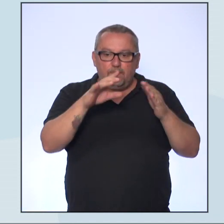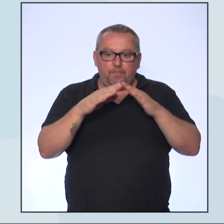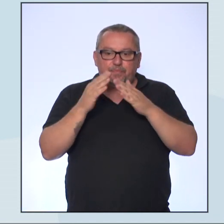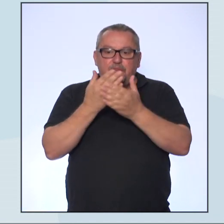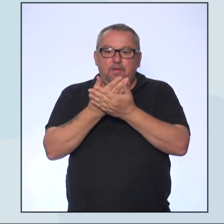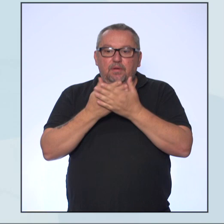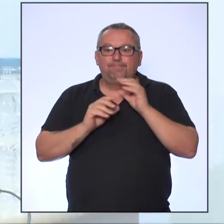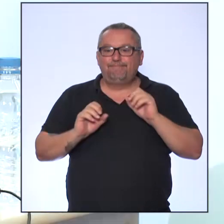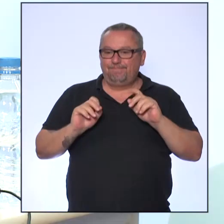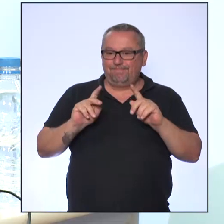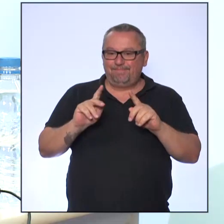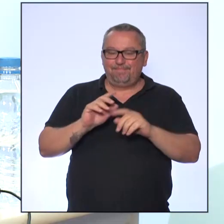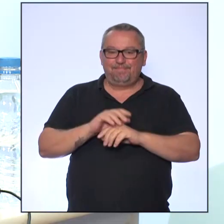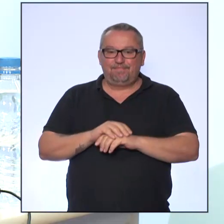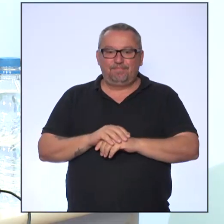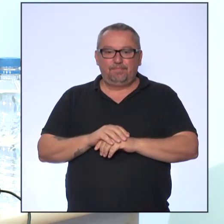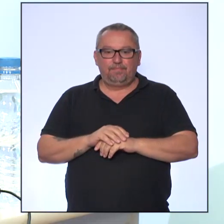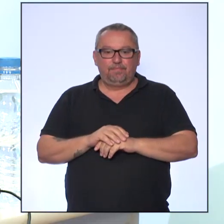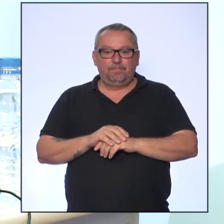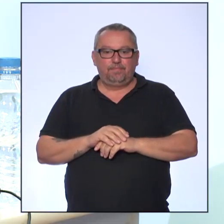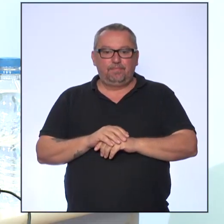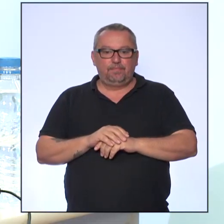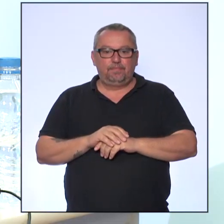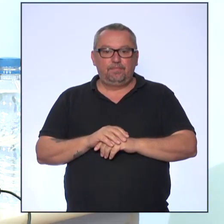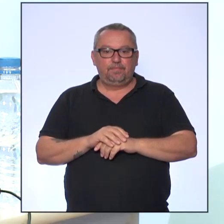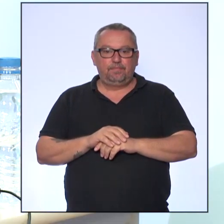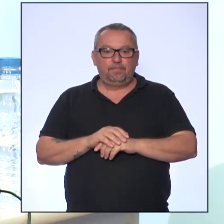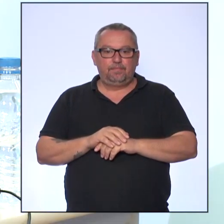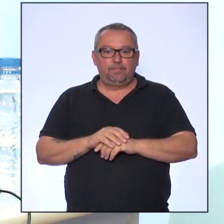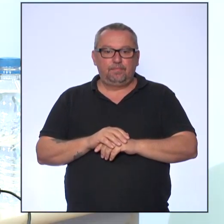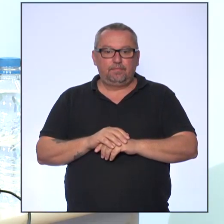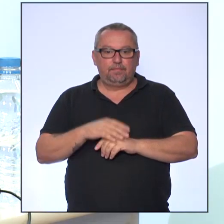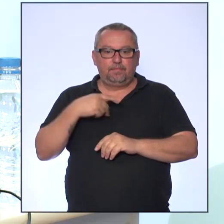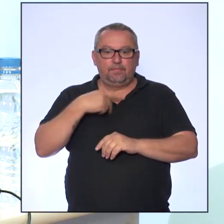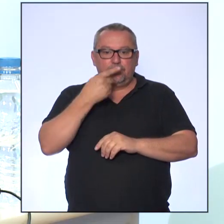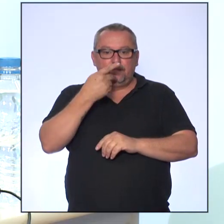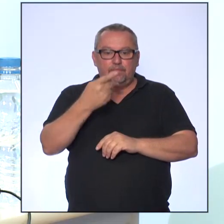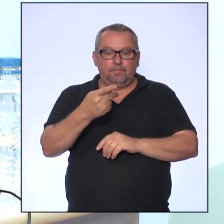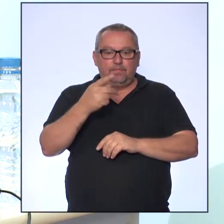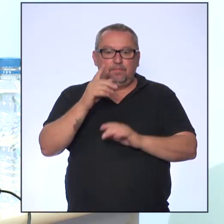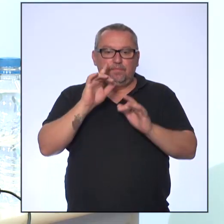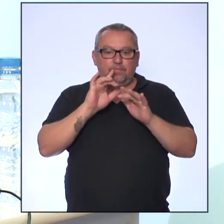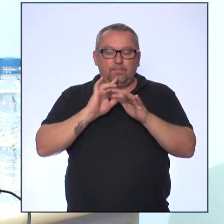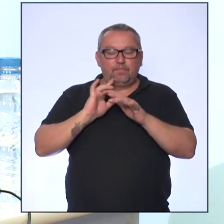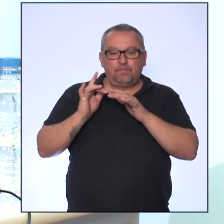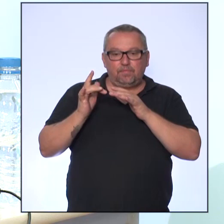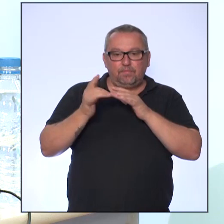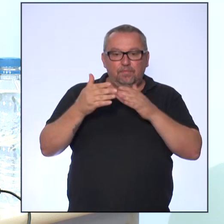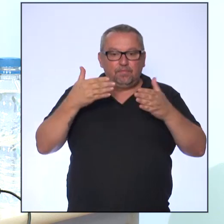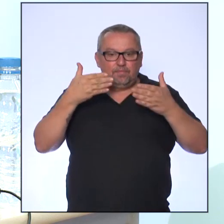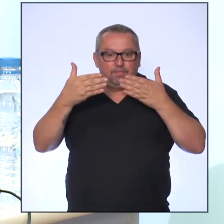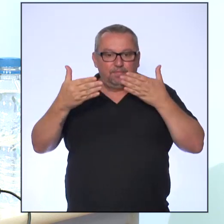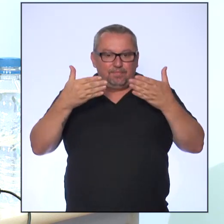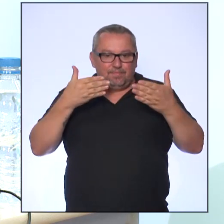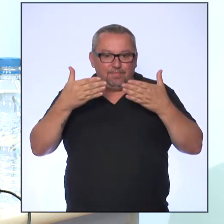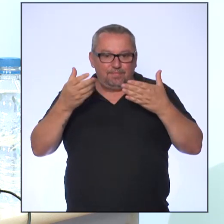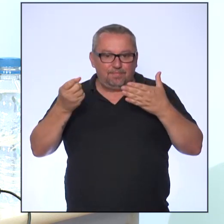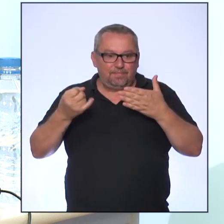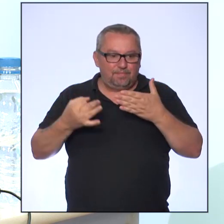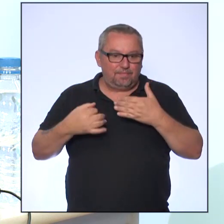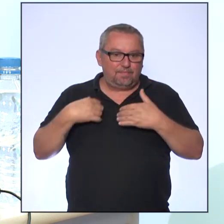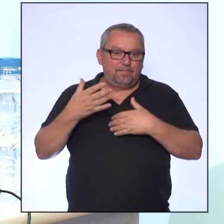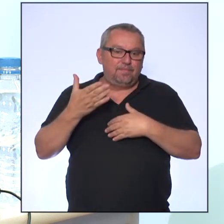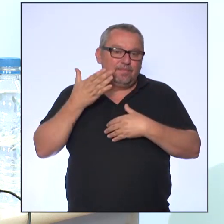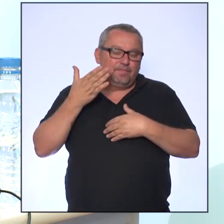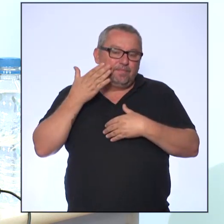escolar. Tá certo? Vamos começar? Então, a gente vai começar com uma interação pelo chat. Eu queria